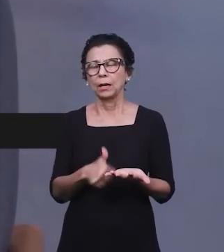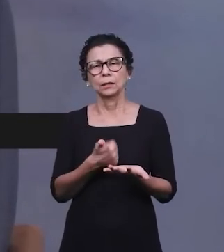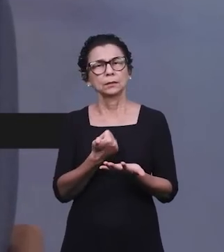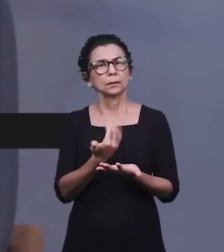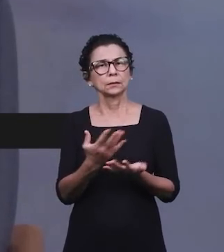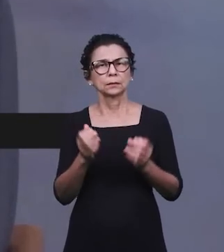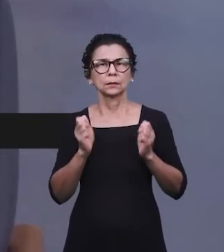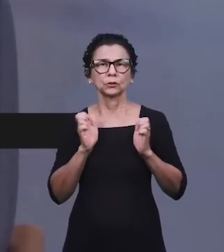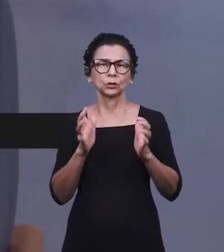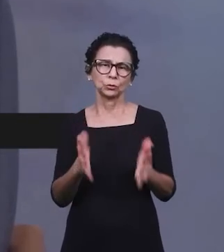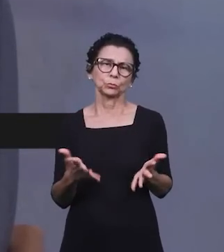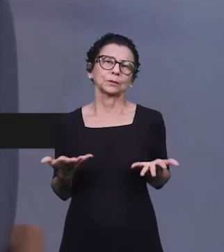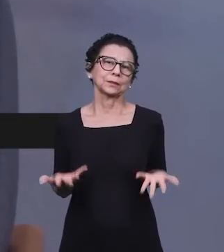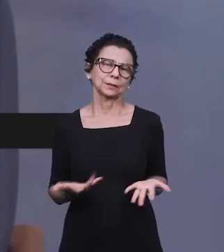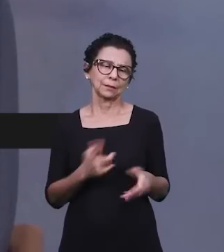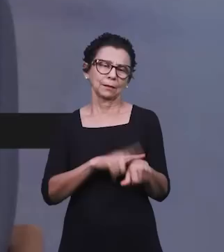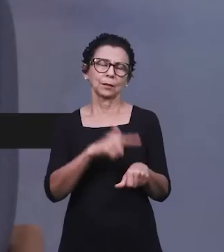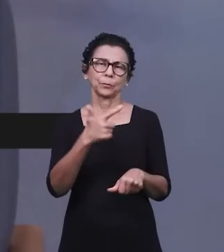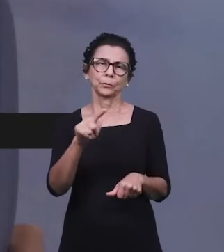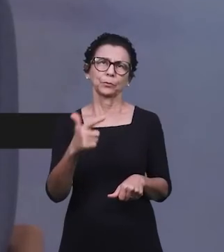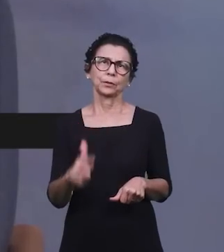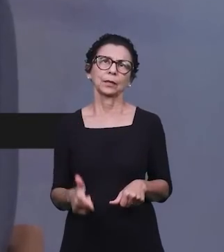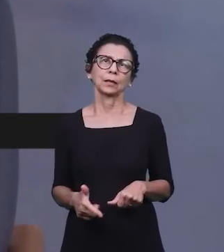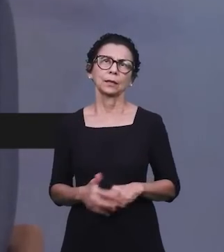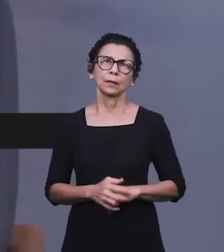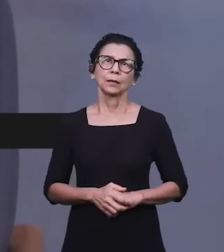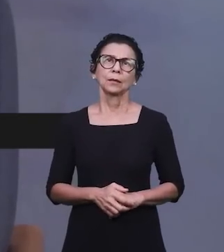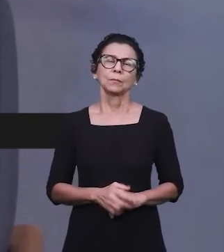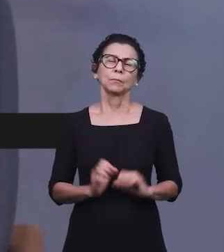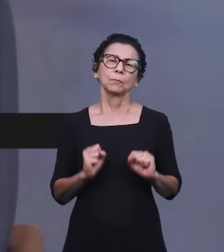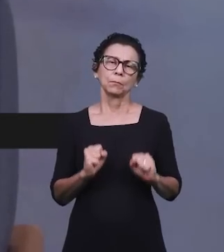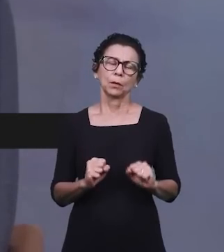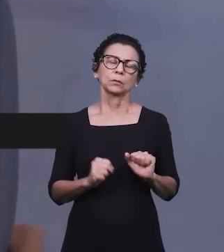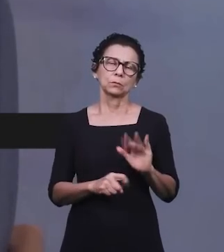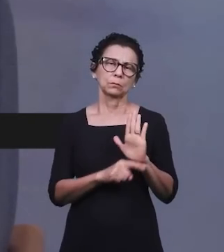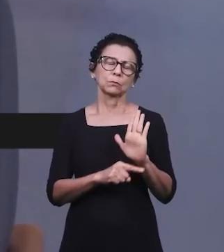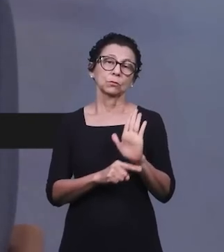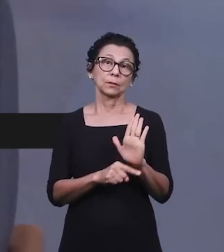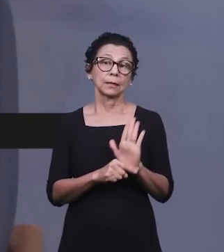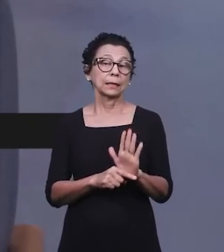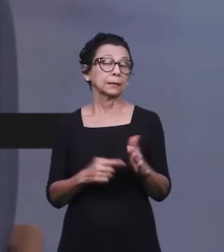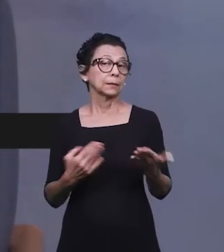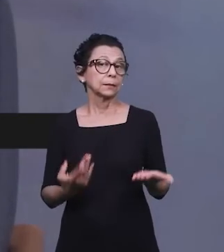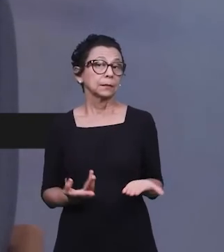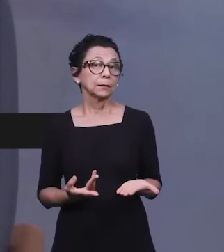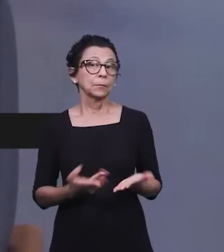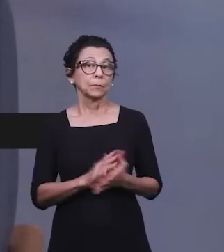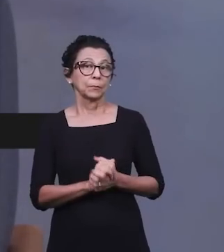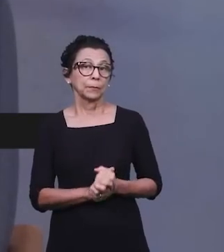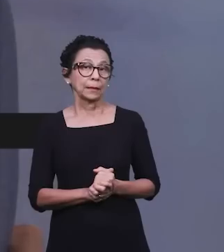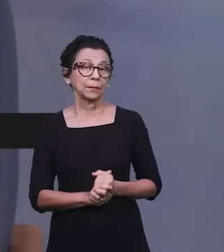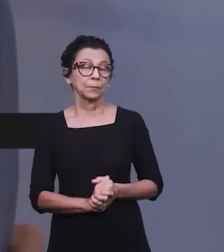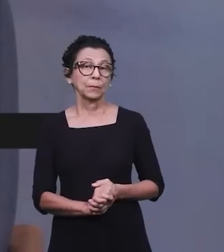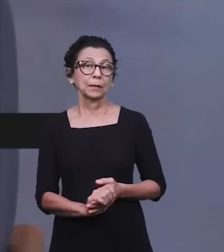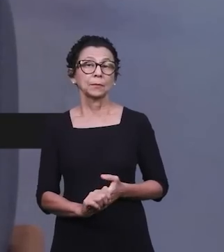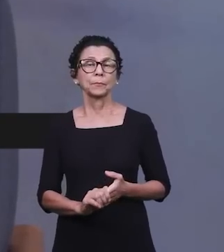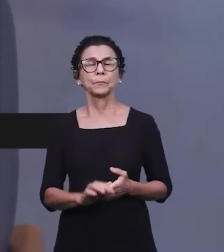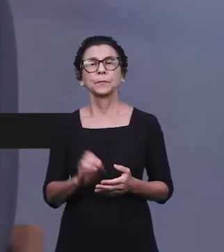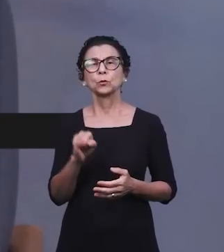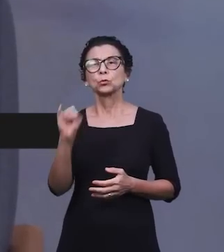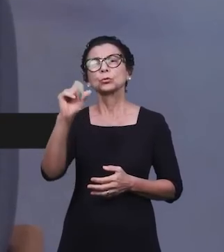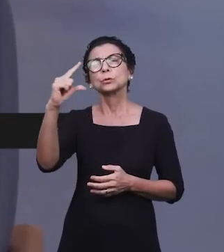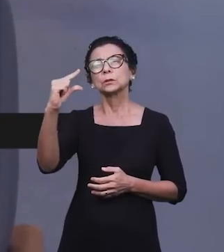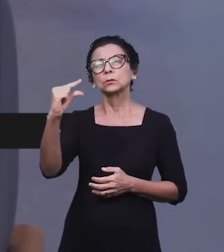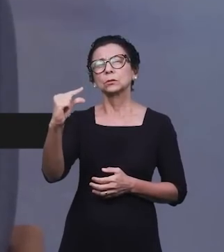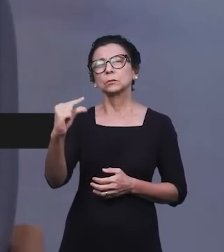nem caberiam aqui para a gente falar no tempo que a gente tem, mas que sem dúvida podem contribuir para não só diminuir o que você paga de juros, mas quem